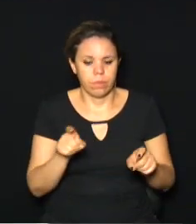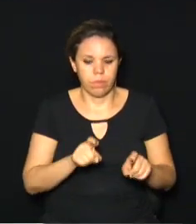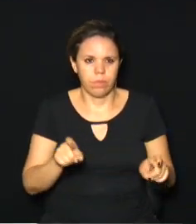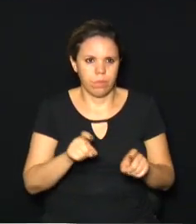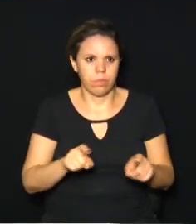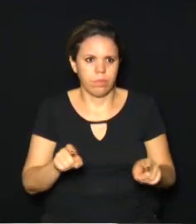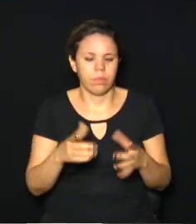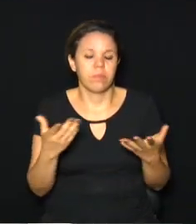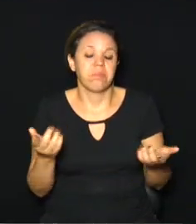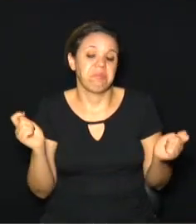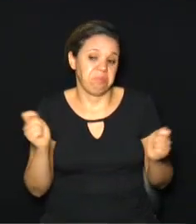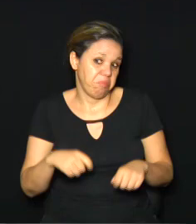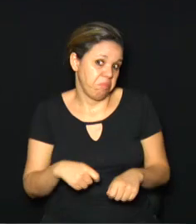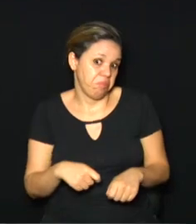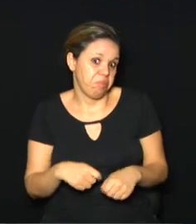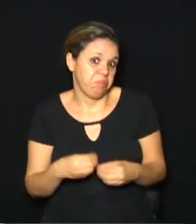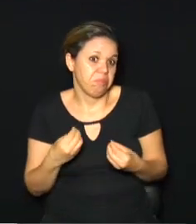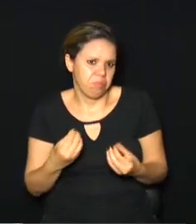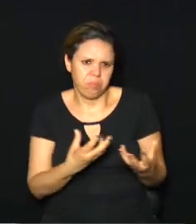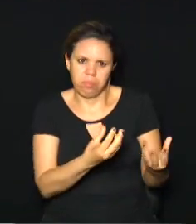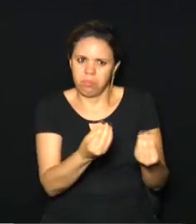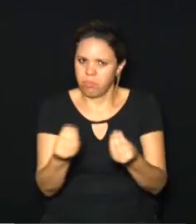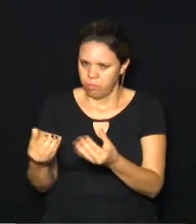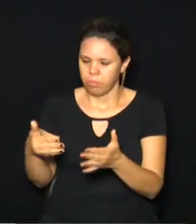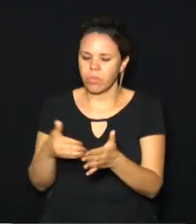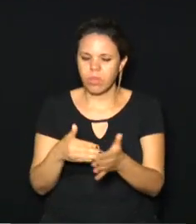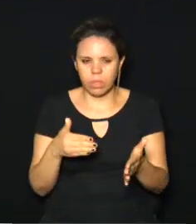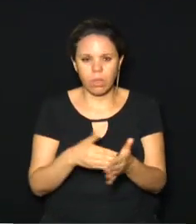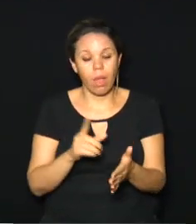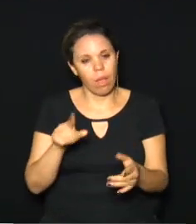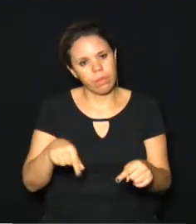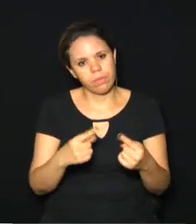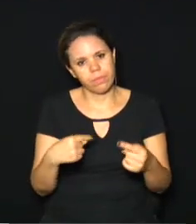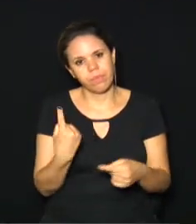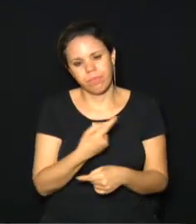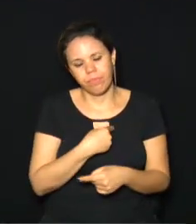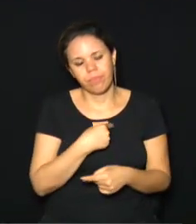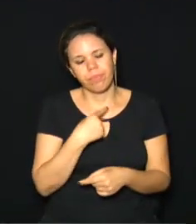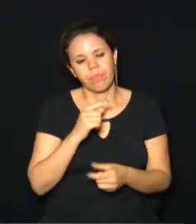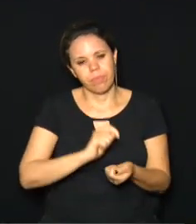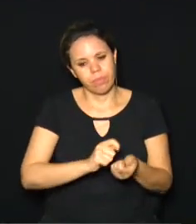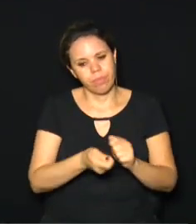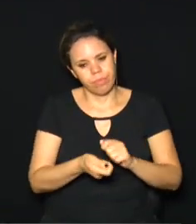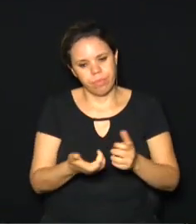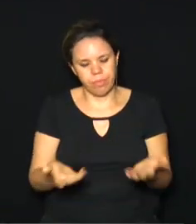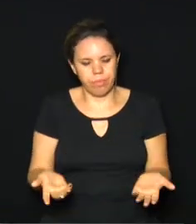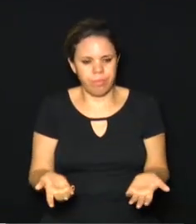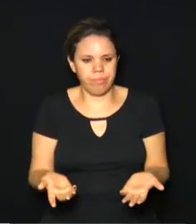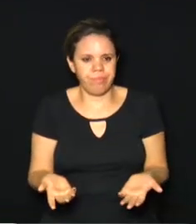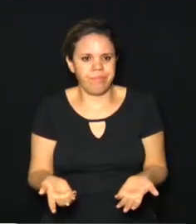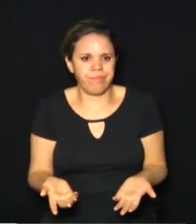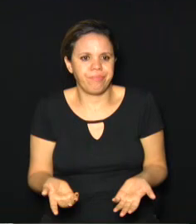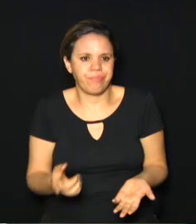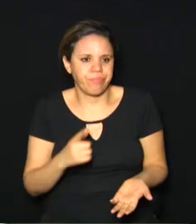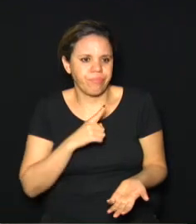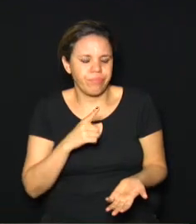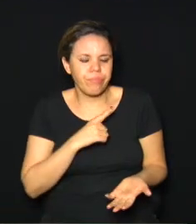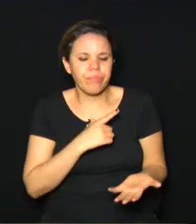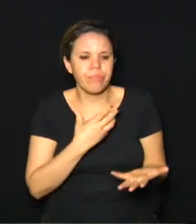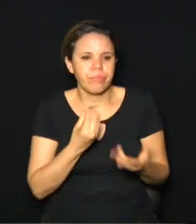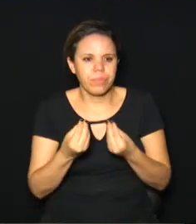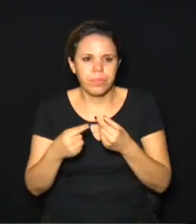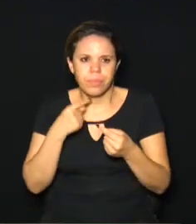virtual. Mas é possível? Tem muitas limitações. É um desafio para nós mesmo, né? É um desafio. Nós temos muitas